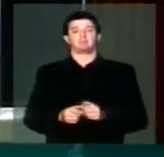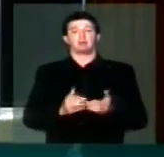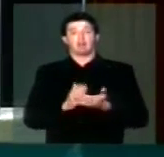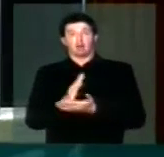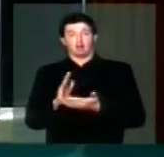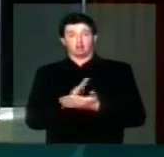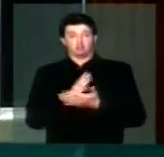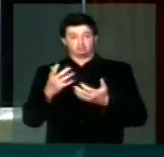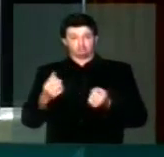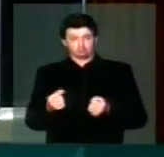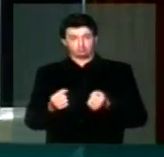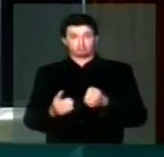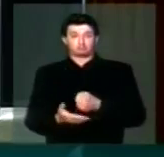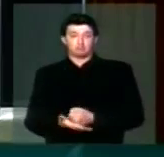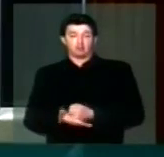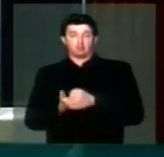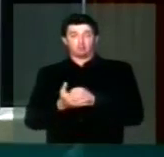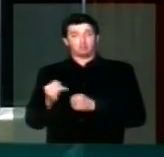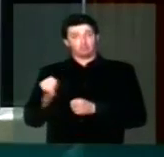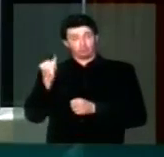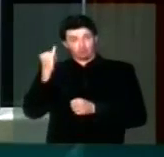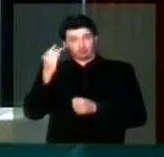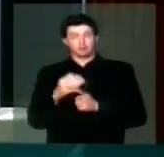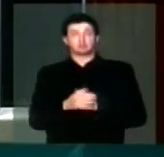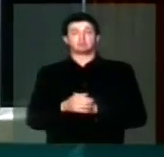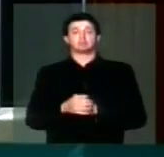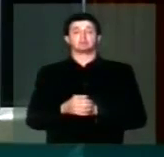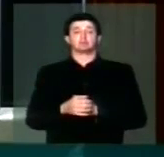aprovando algumas contribuições importantes,